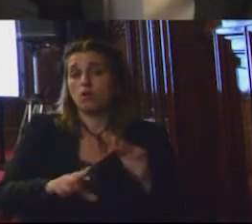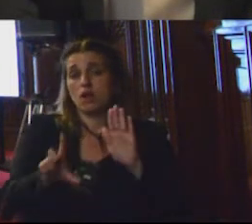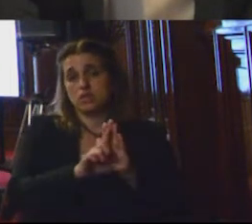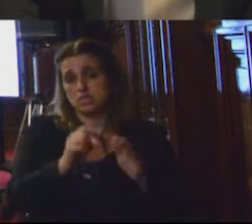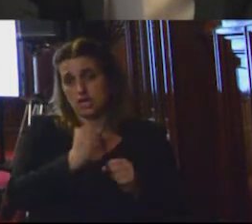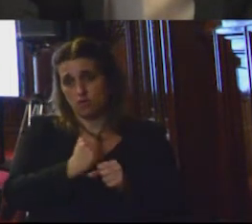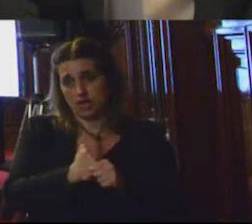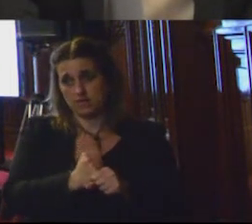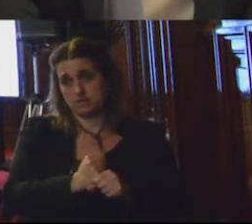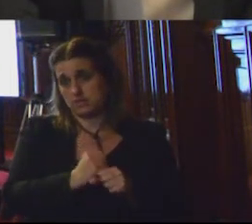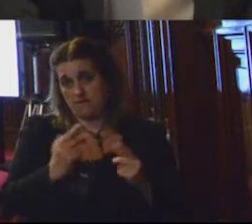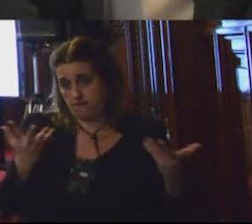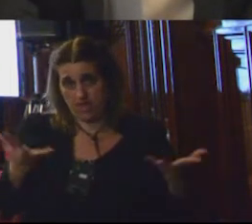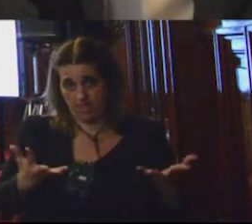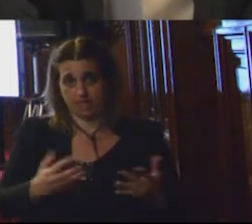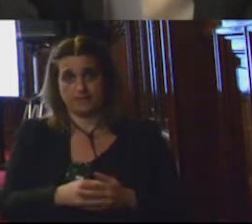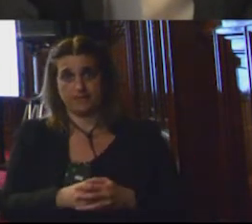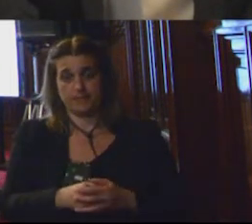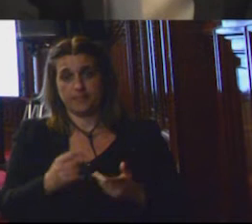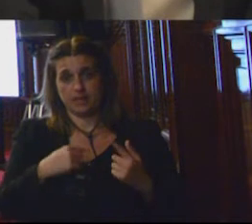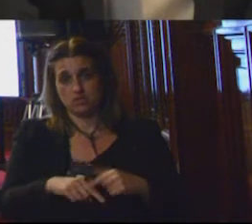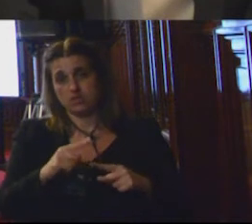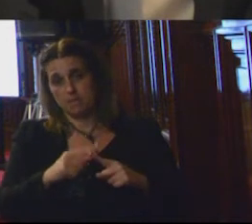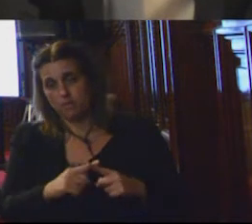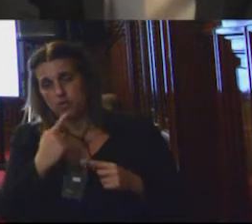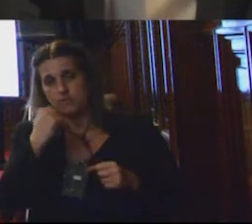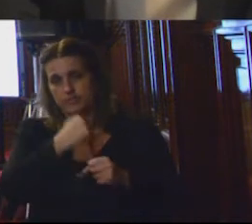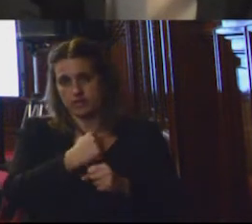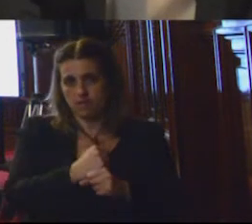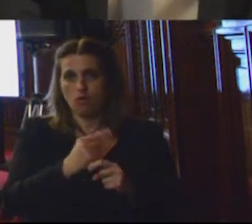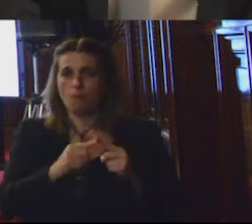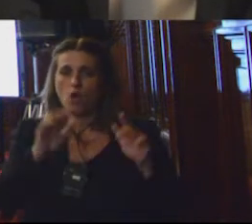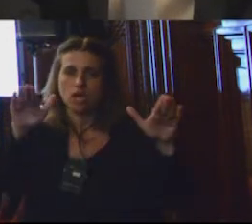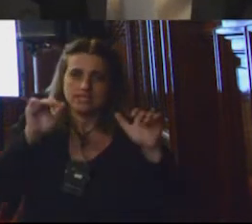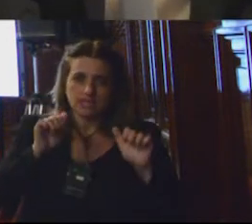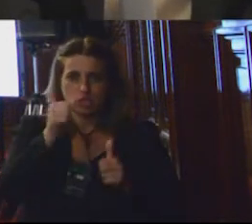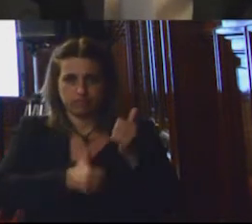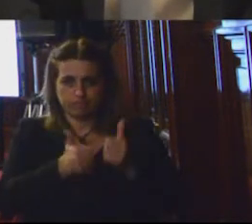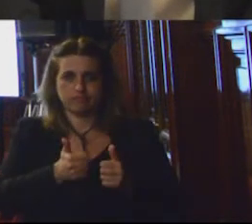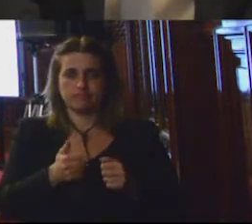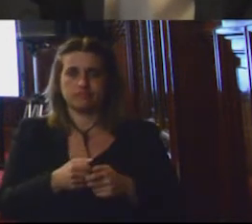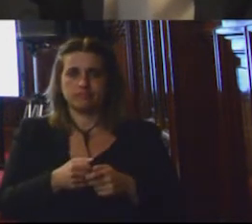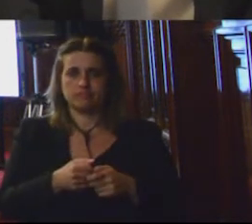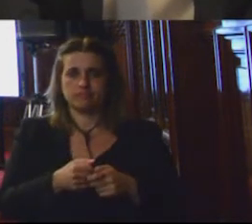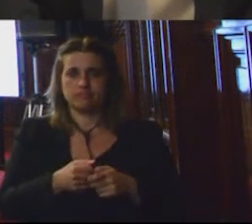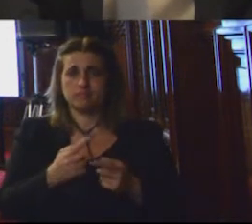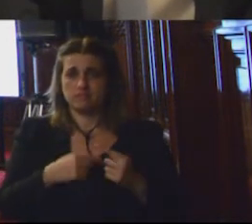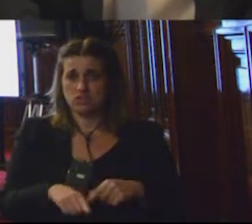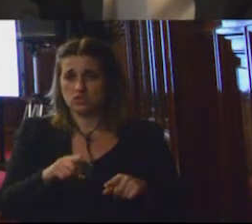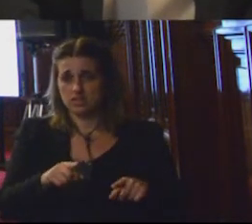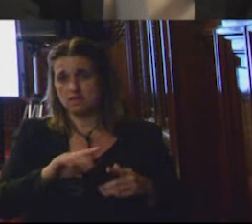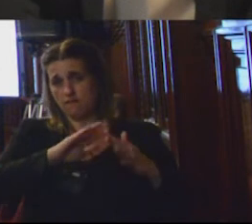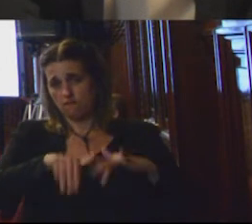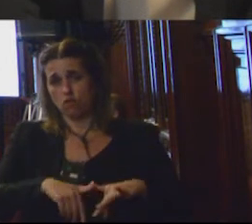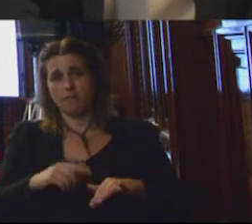pela consolidação das leis do trabalho e pela legislação esparsa. Quanto ao financiamento de organizações sindicais,